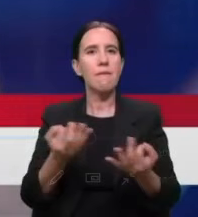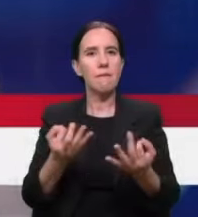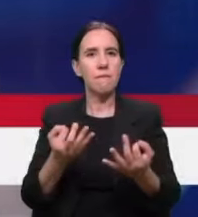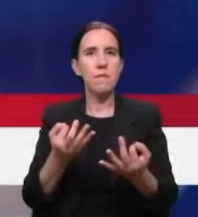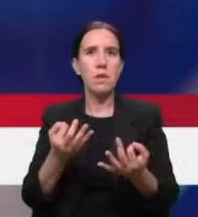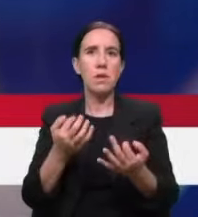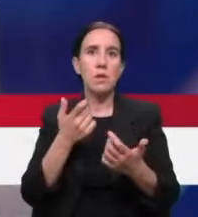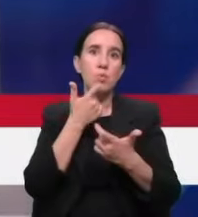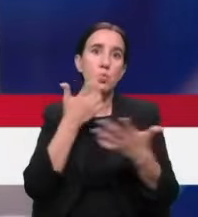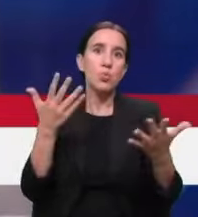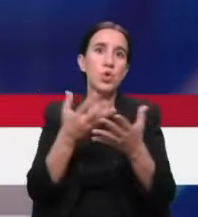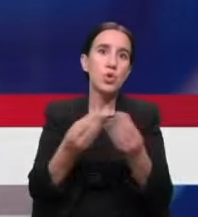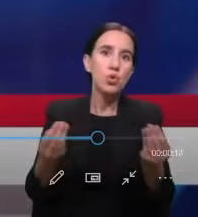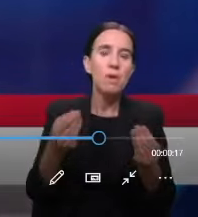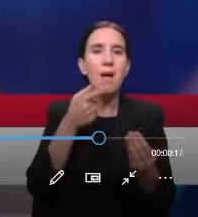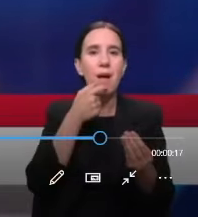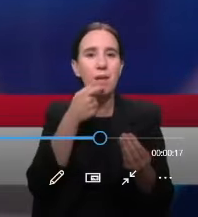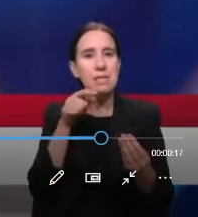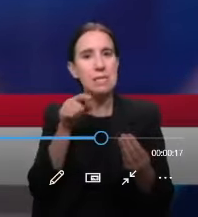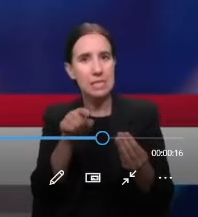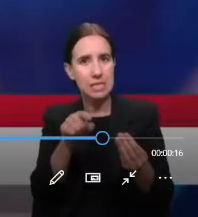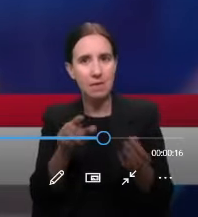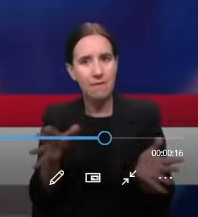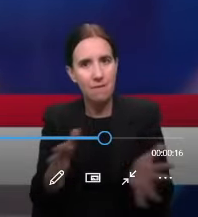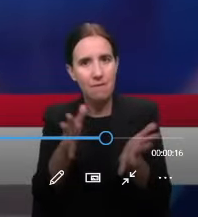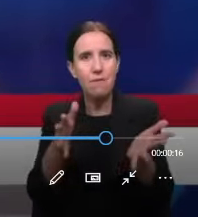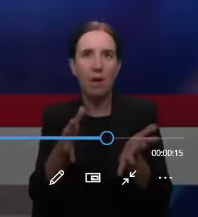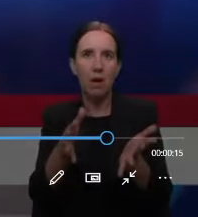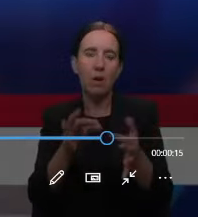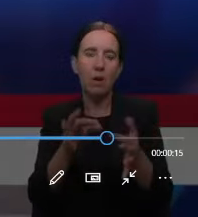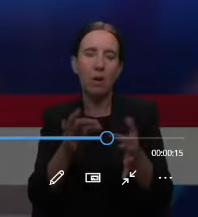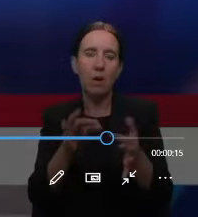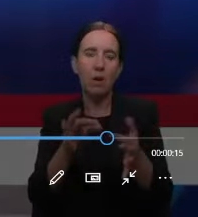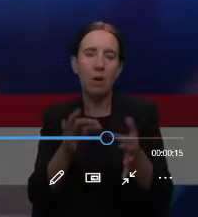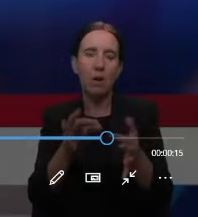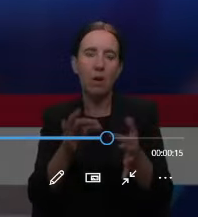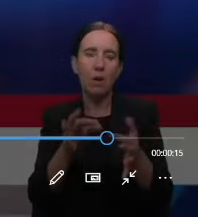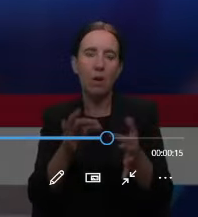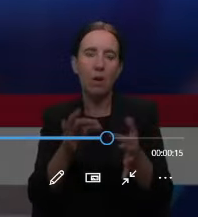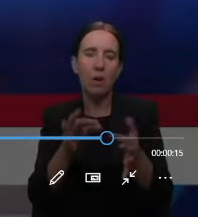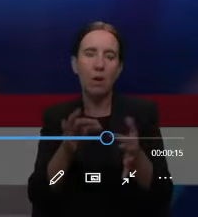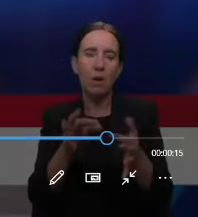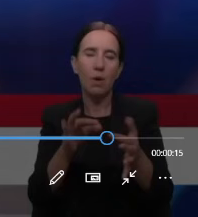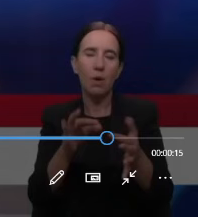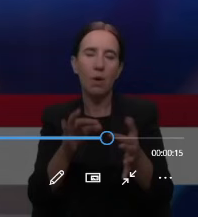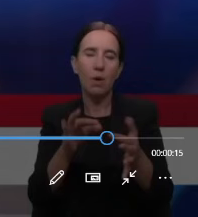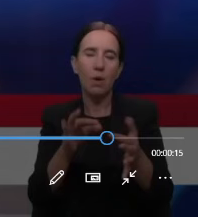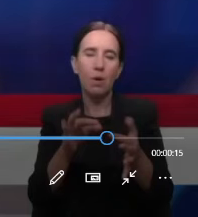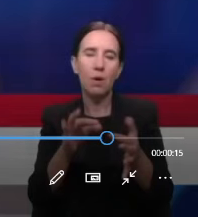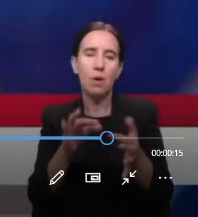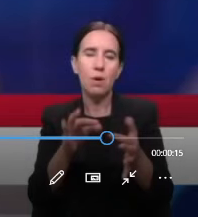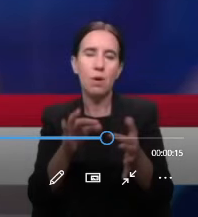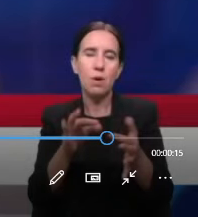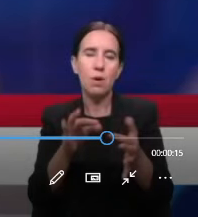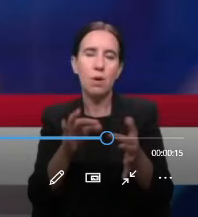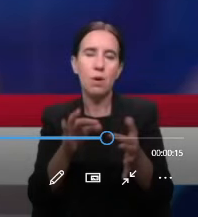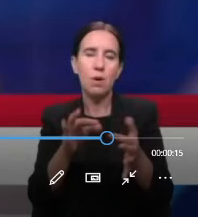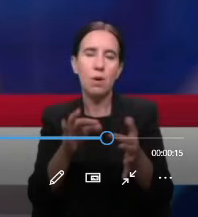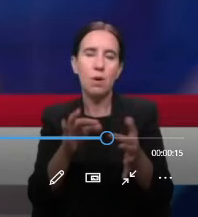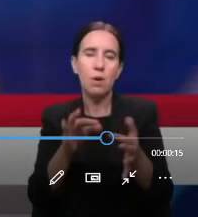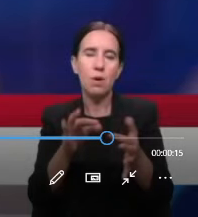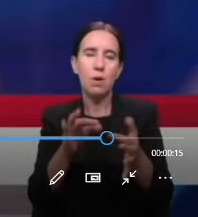tudo é resolvido por essa via da cooperação. As pessoas não são iguais entre si, muito pelo contrário, as pessoas todas elas são